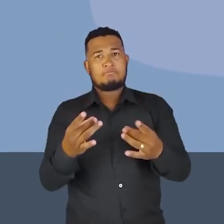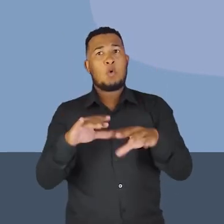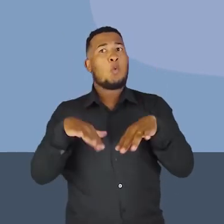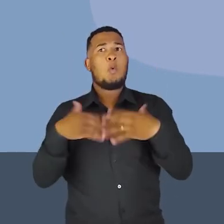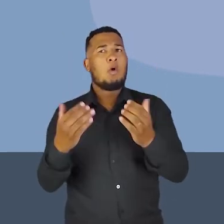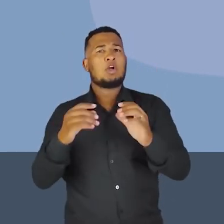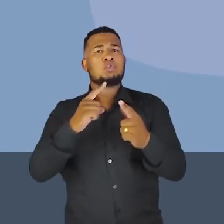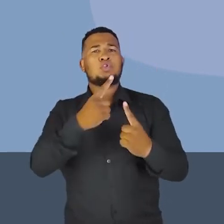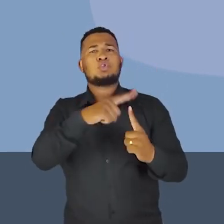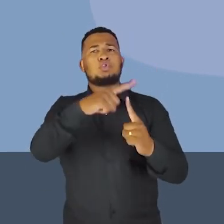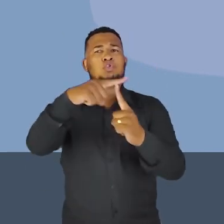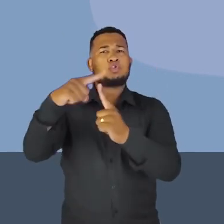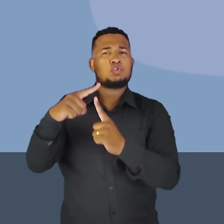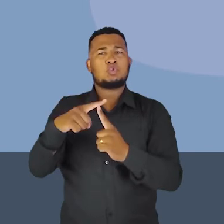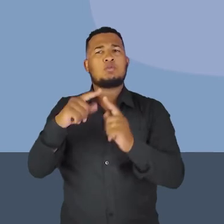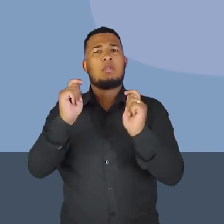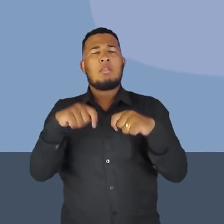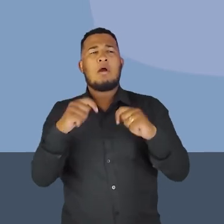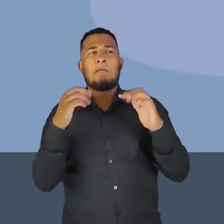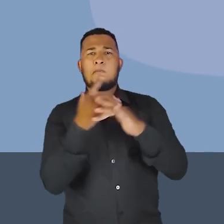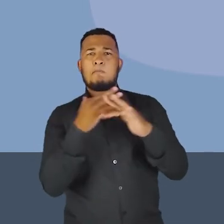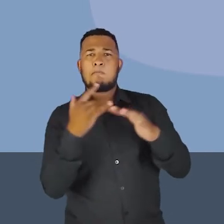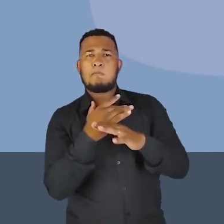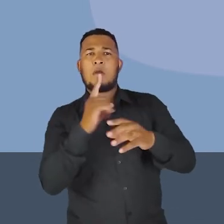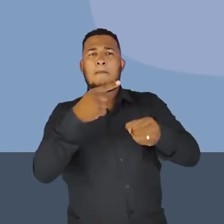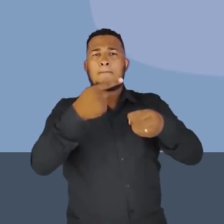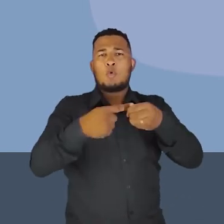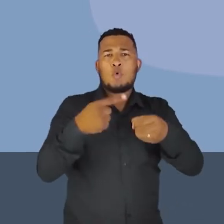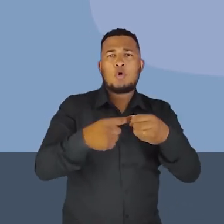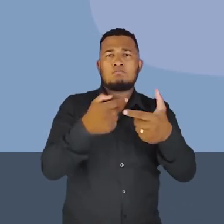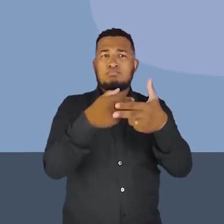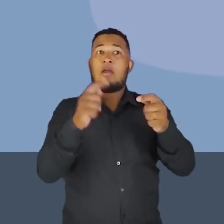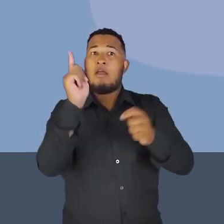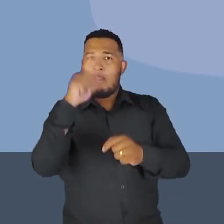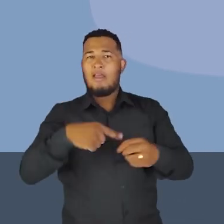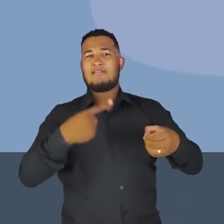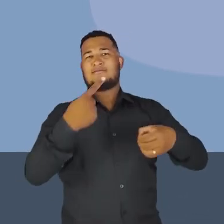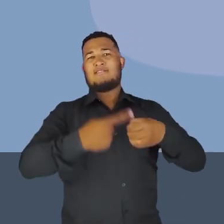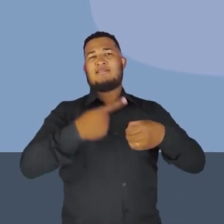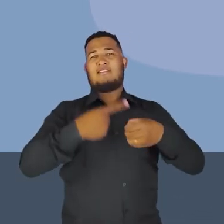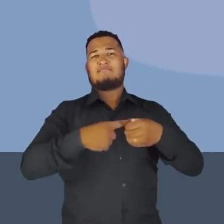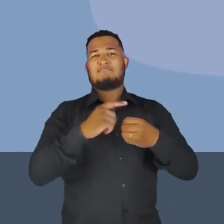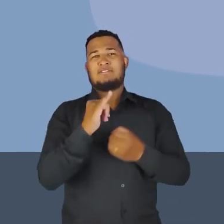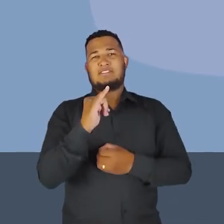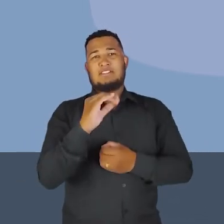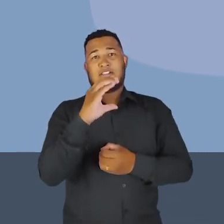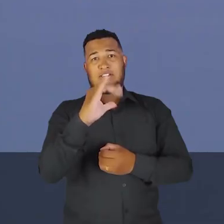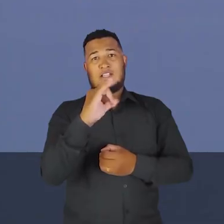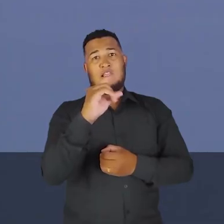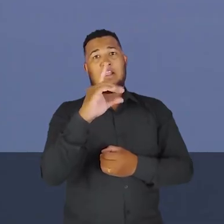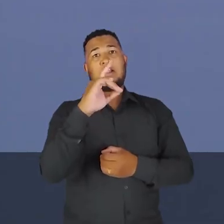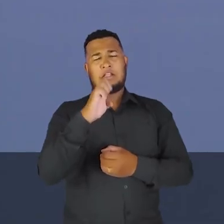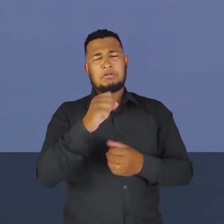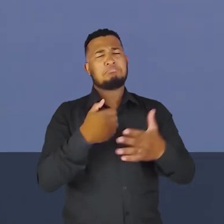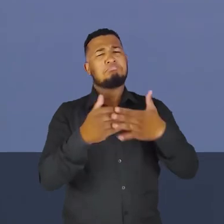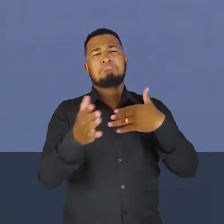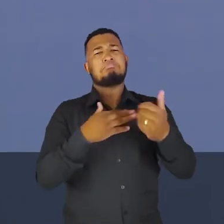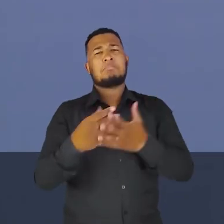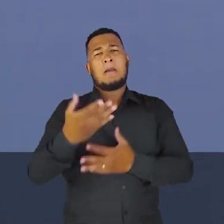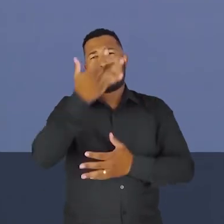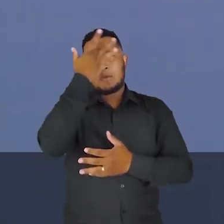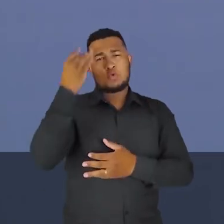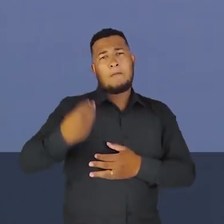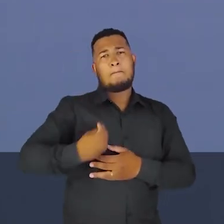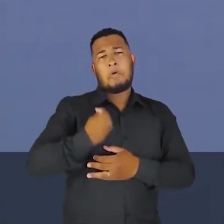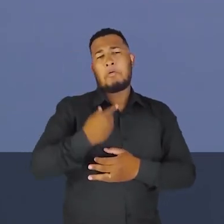comunidade urbana caracterizada como sede de município é considerada uma cidade, independente, então, do número de habitantes. Volta aqui,